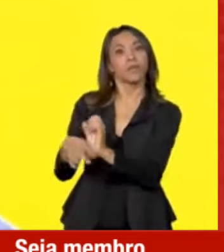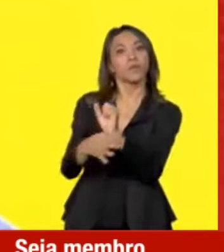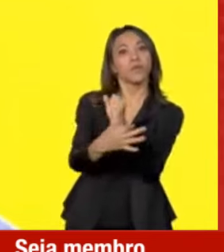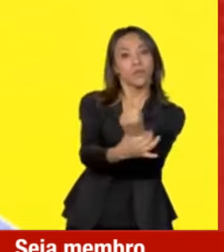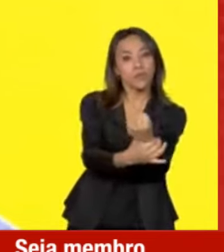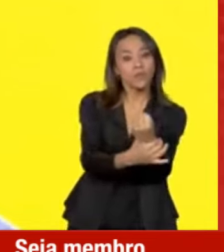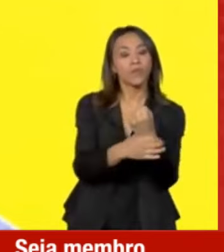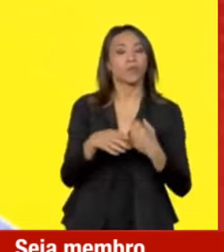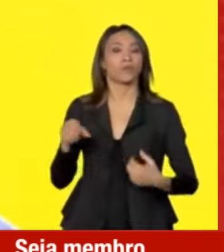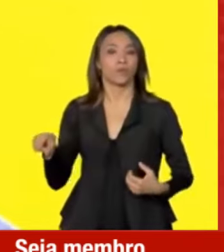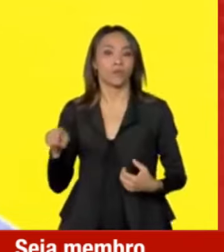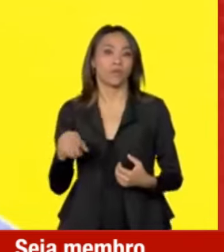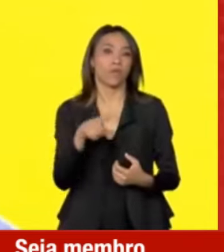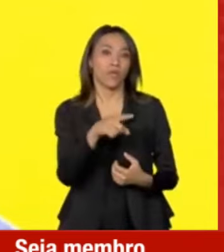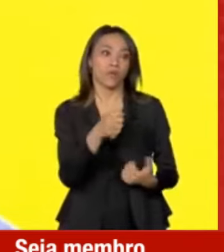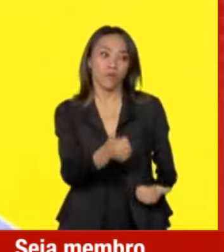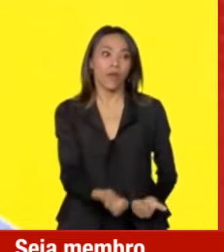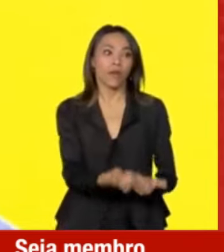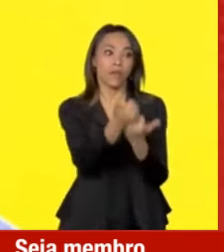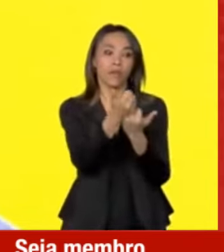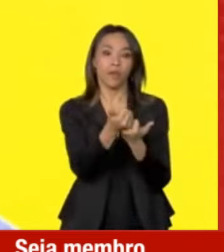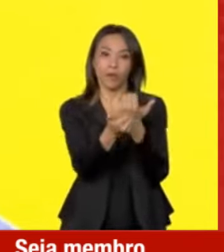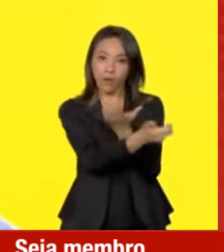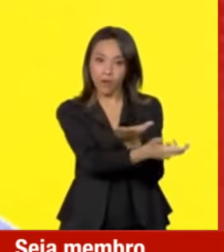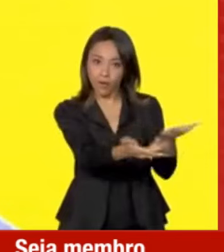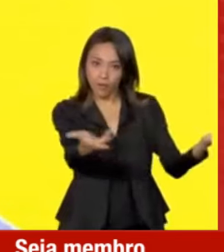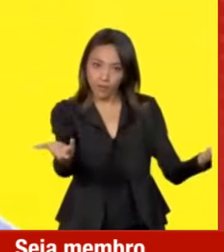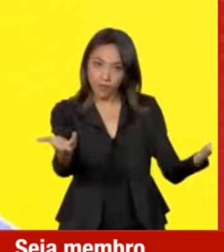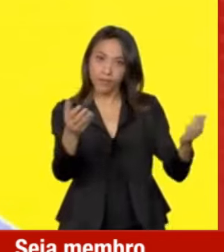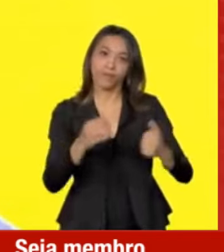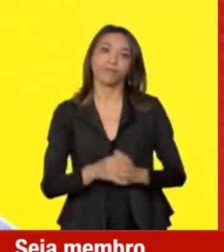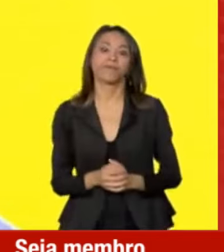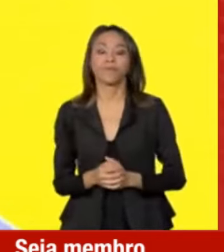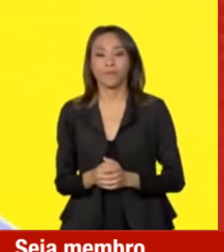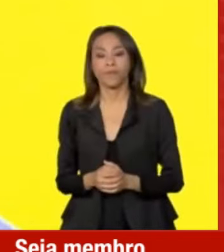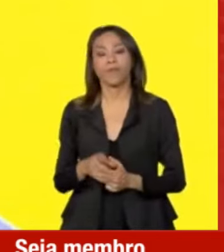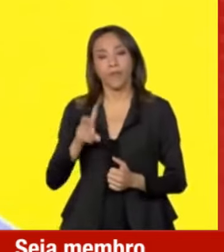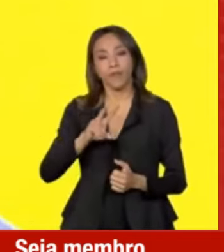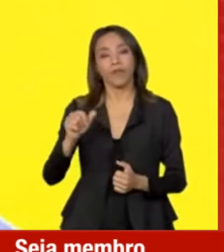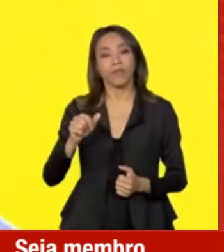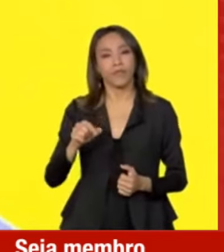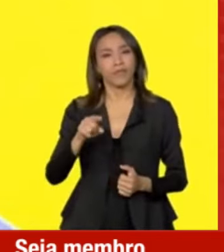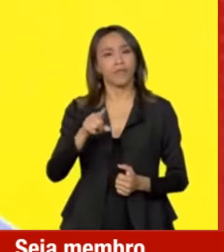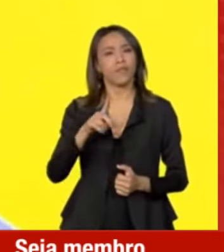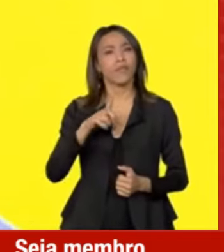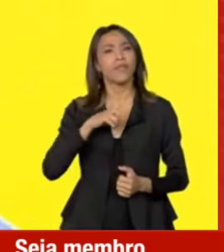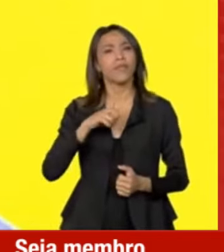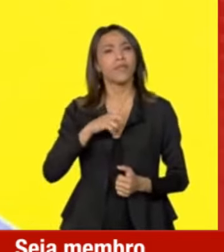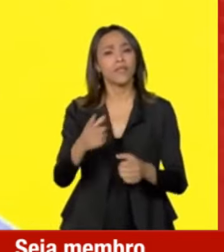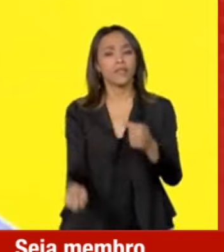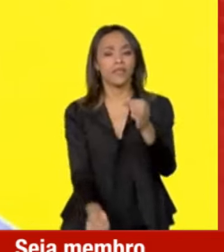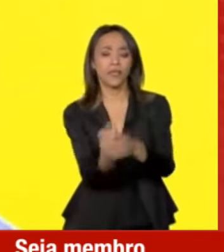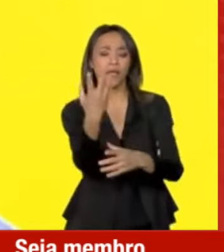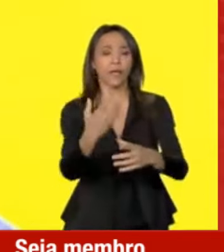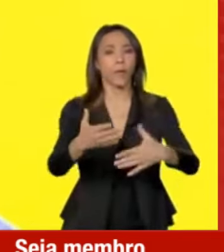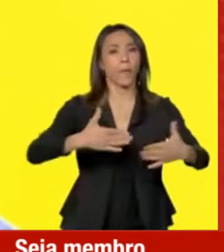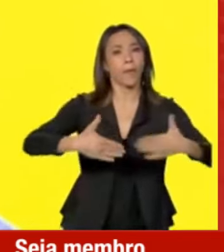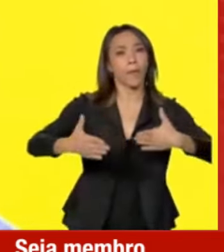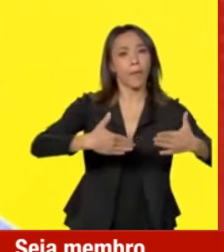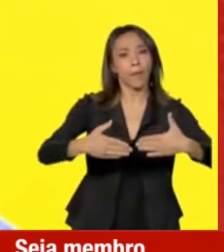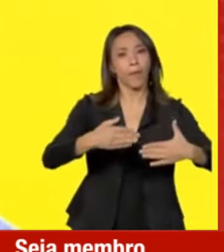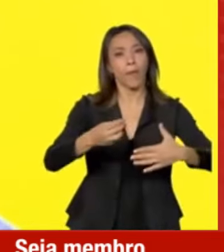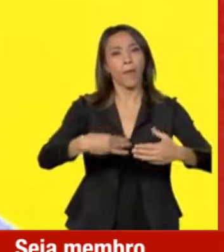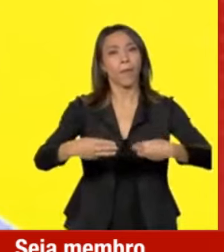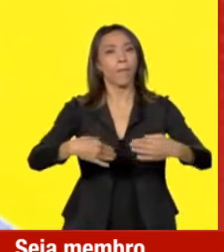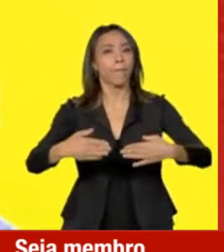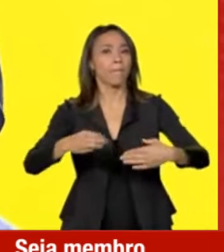variação que rompa as barreiras, né, dessa banda que vai ser desenvolvida. Você vai criar um mercado, e o BID está sendo muito